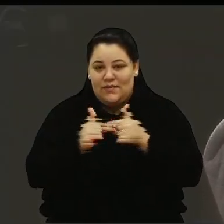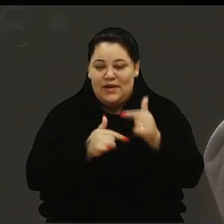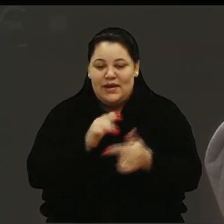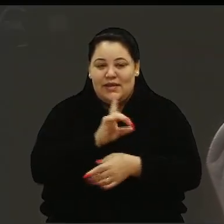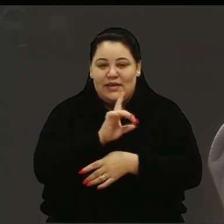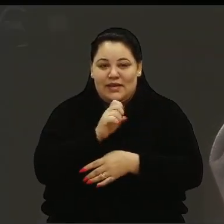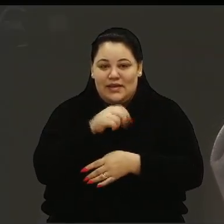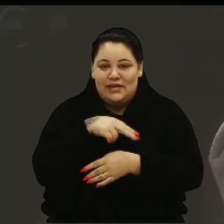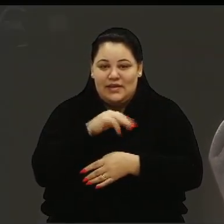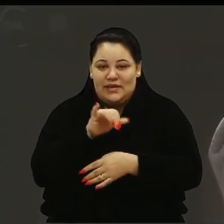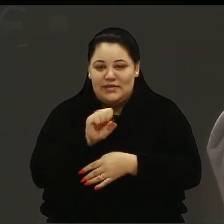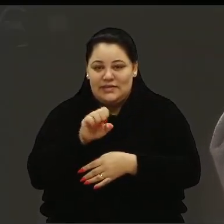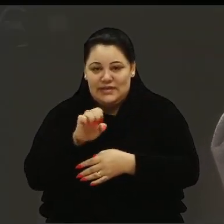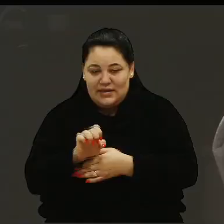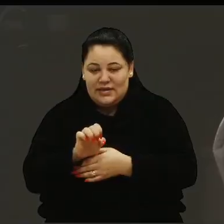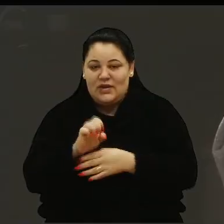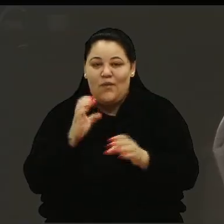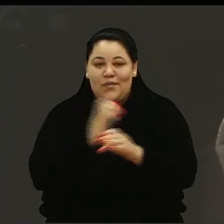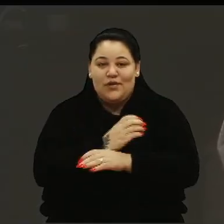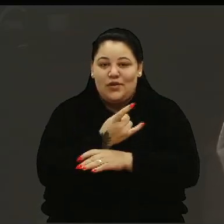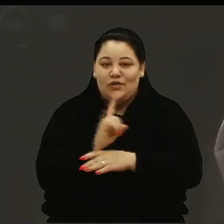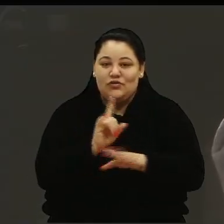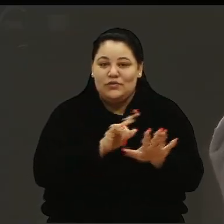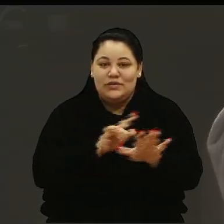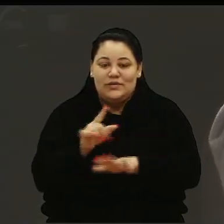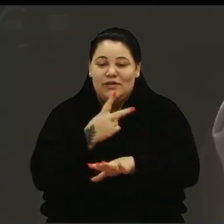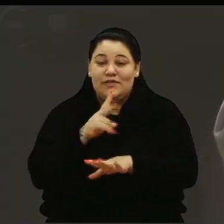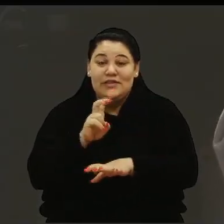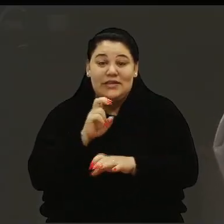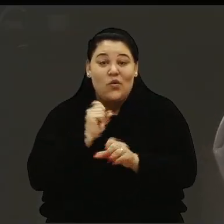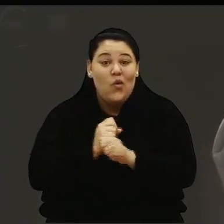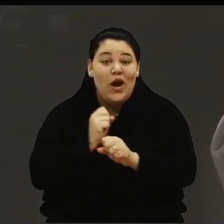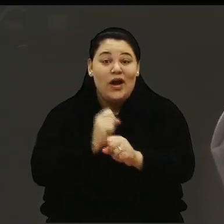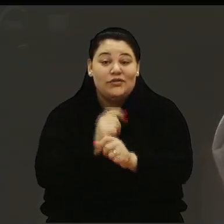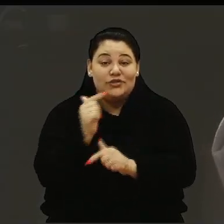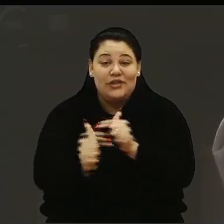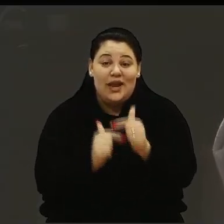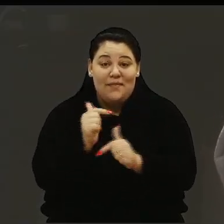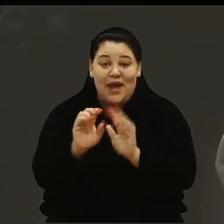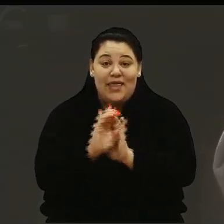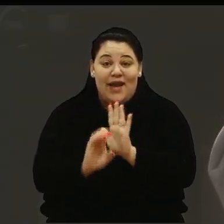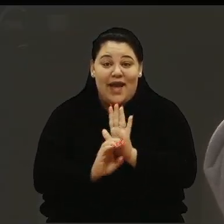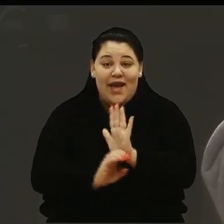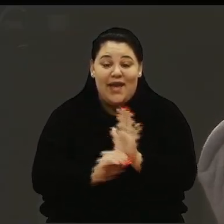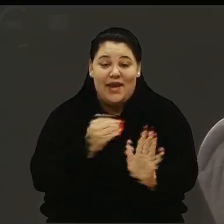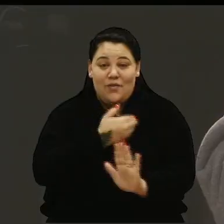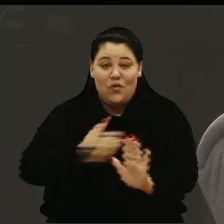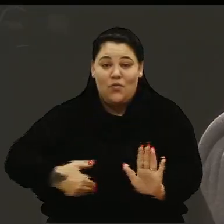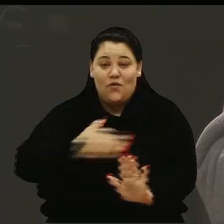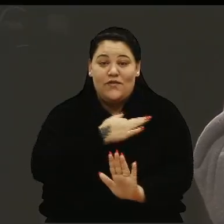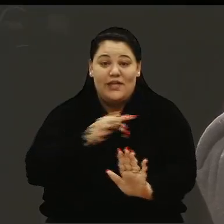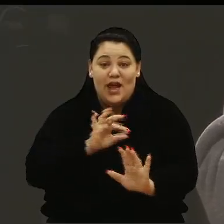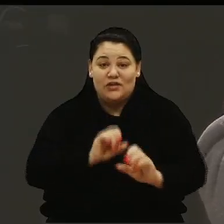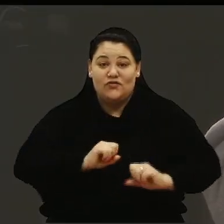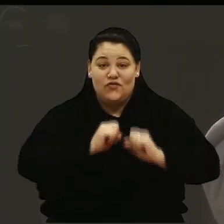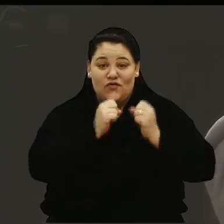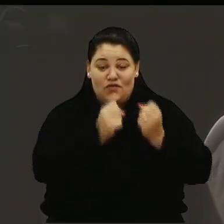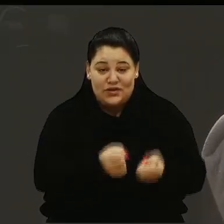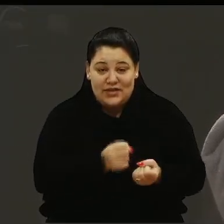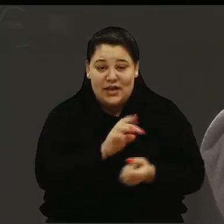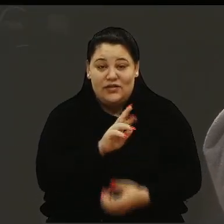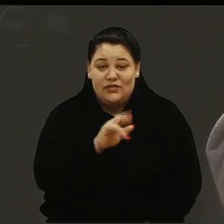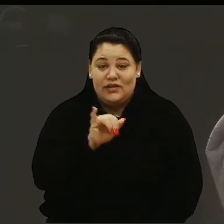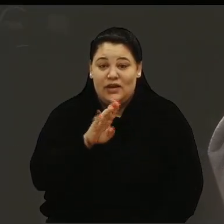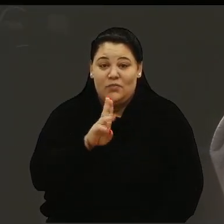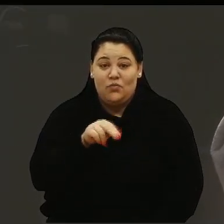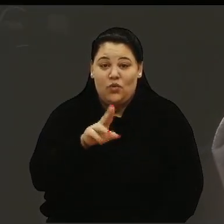que completou na última semana 25 anos de serviço público federal dedicado ao Tribunal Regional do